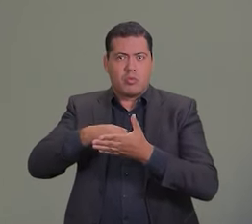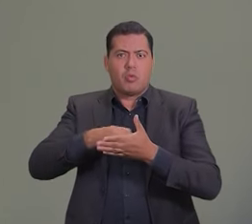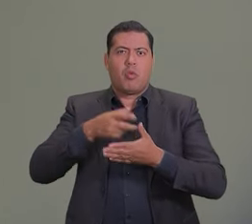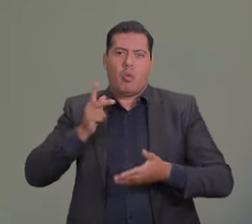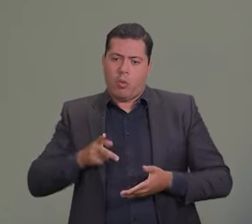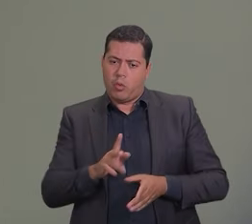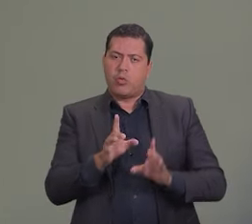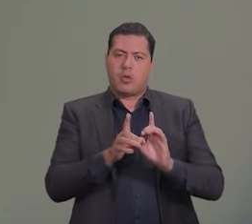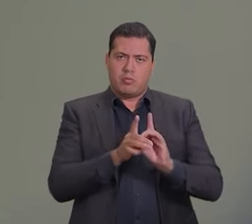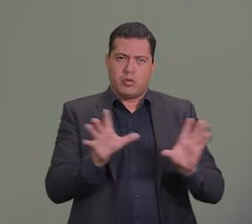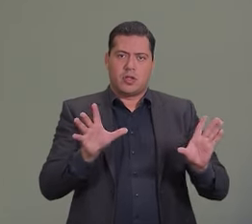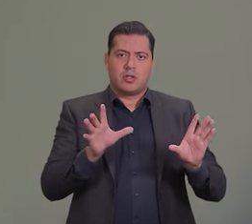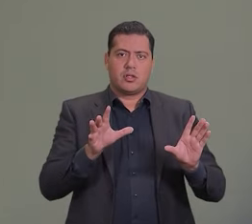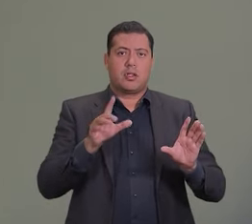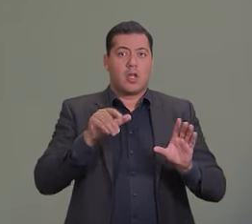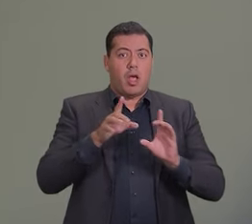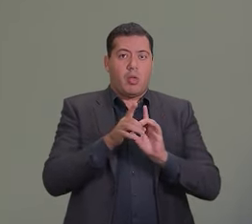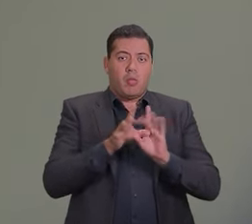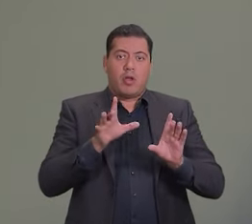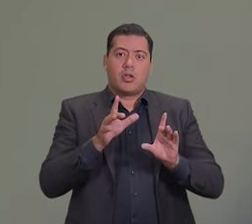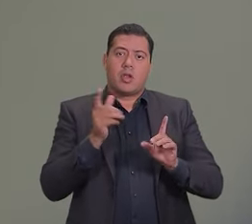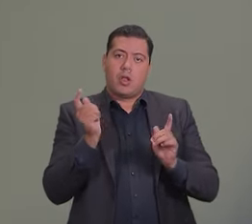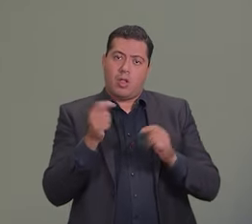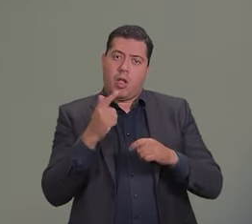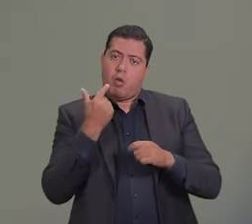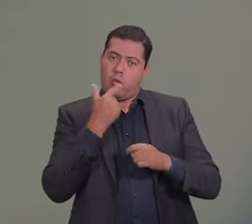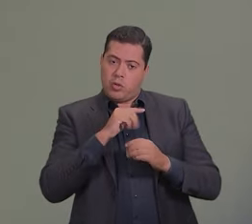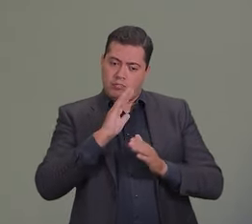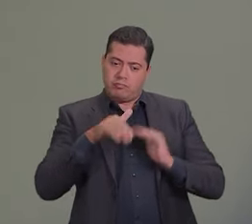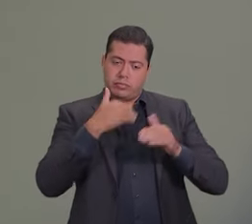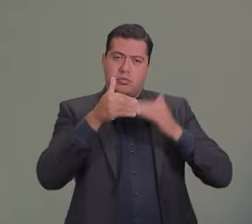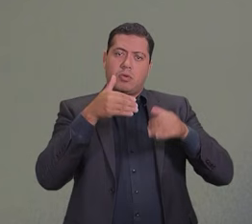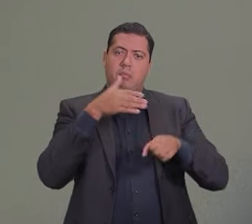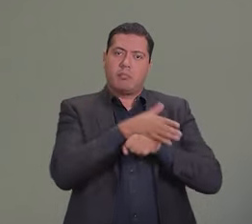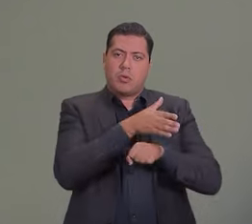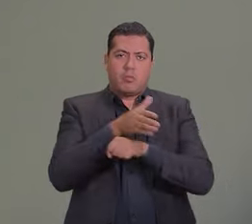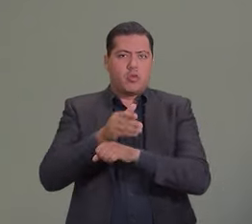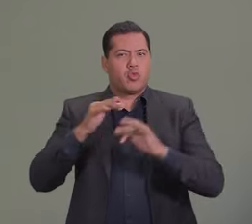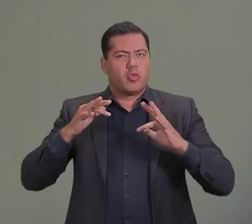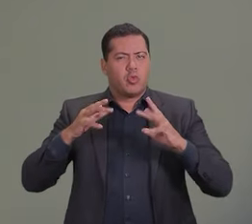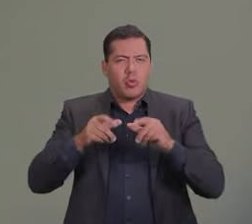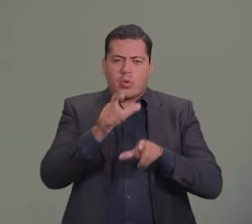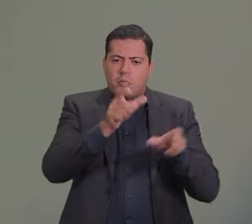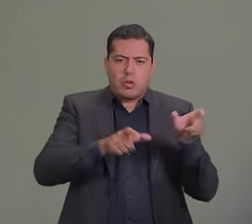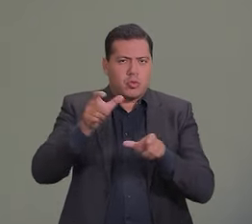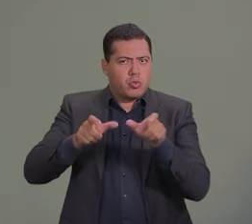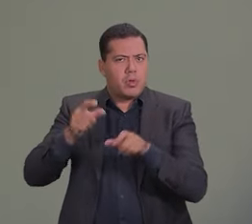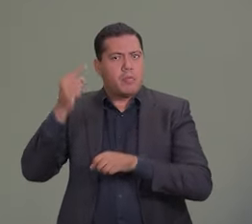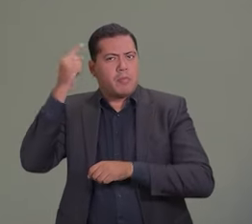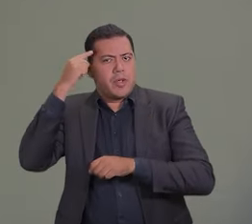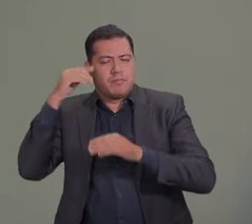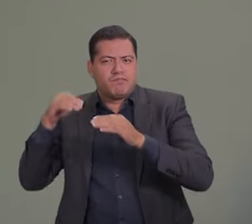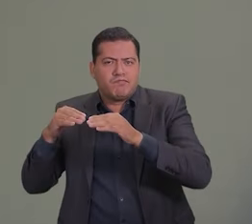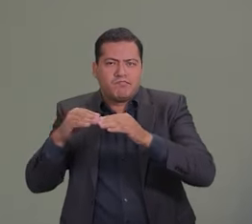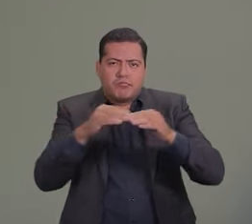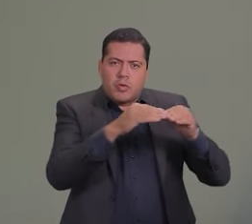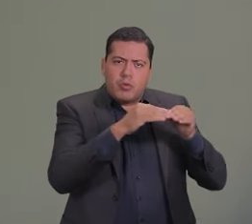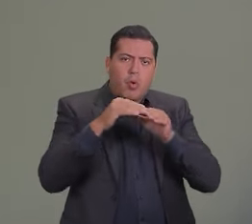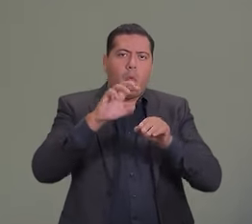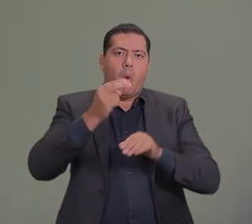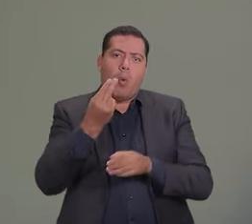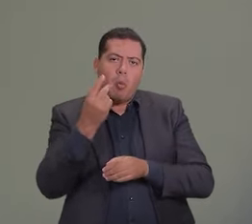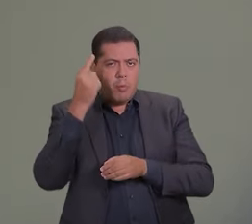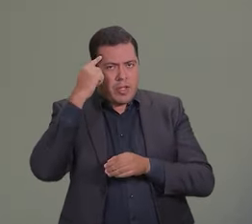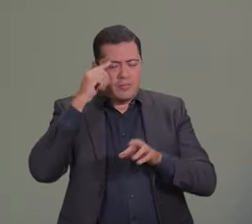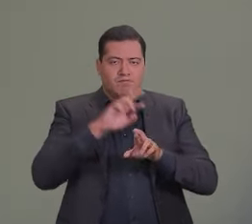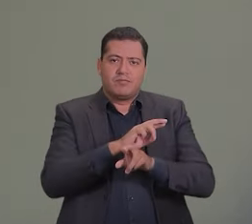com a participação de todas as pessoas, os que pensam igual e os que pensam diferente. A Constituição brasileira,